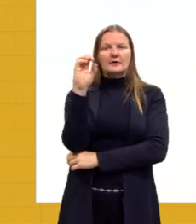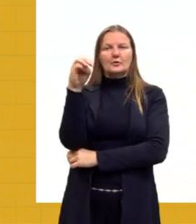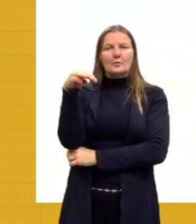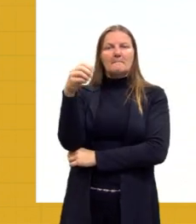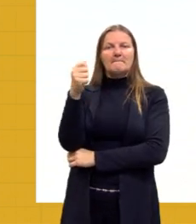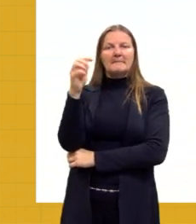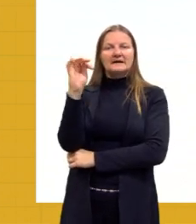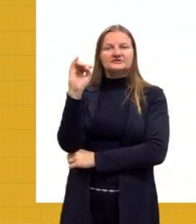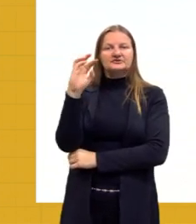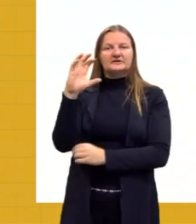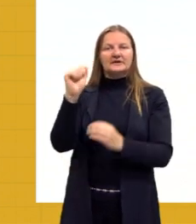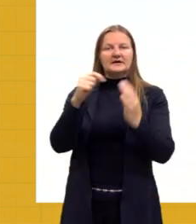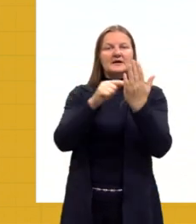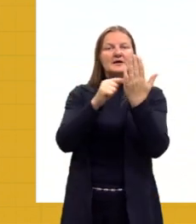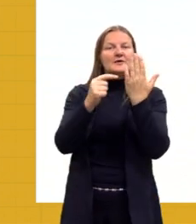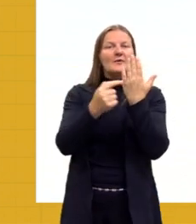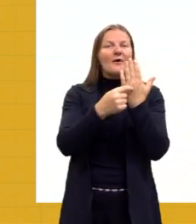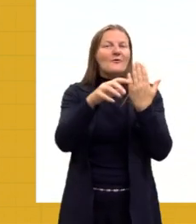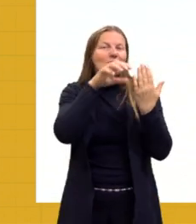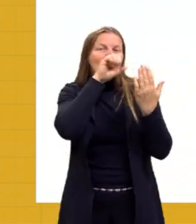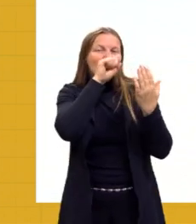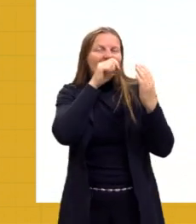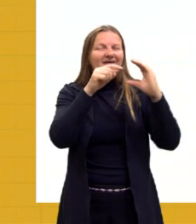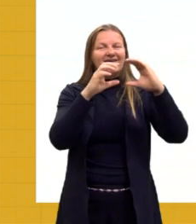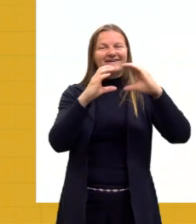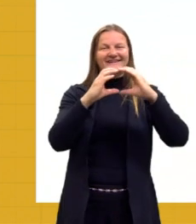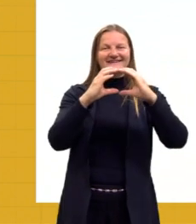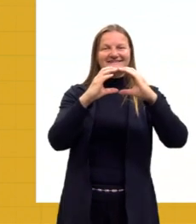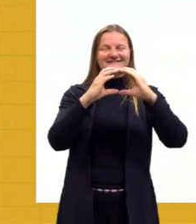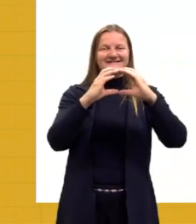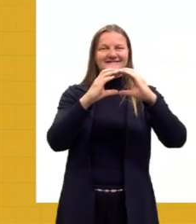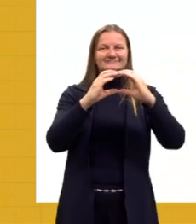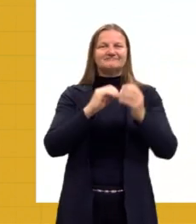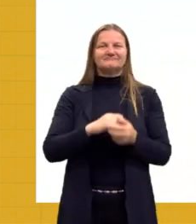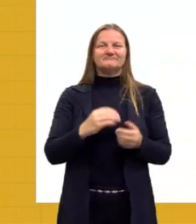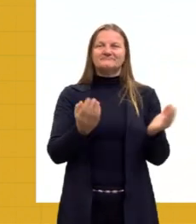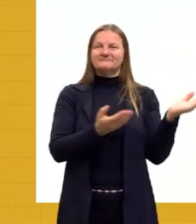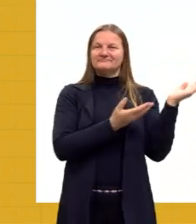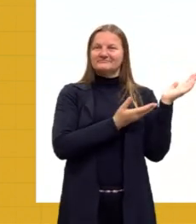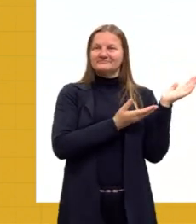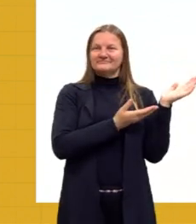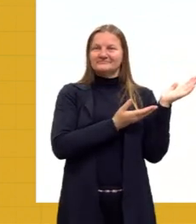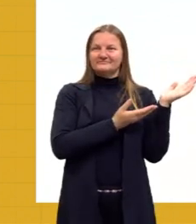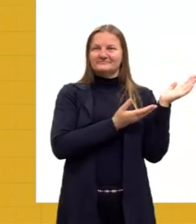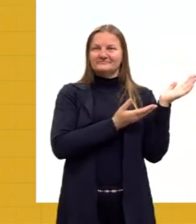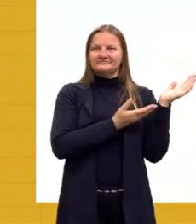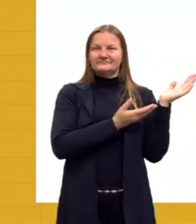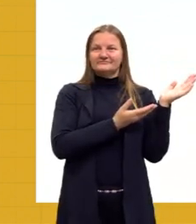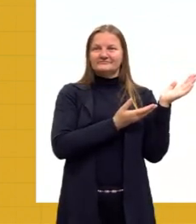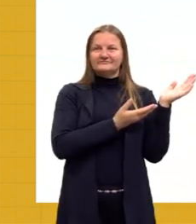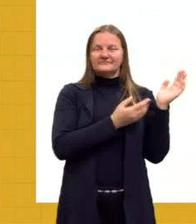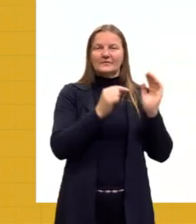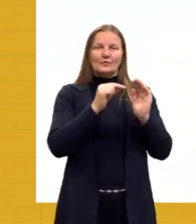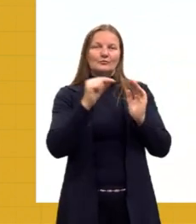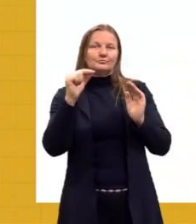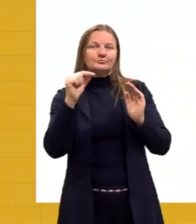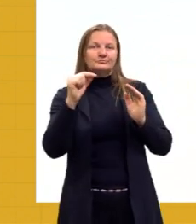fechada ela pode ser aromática ou a Alice clica Ou seja que não tem a